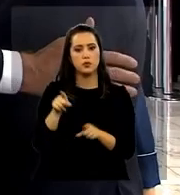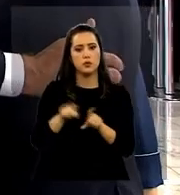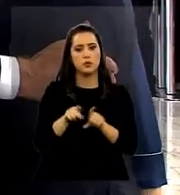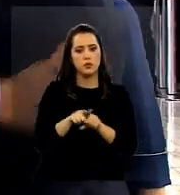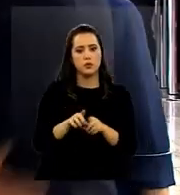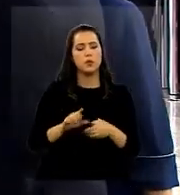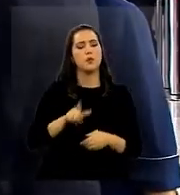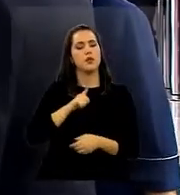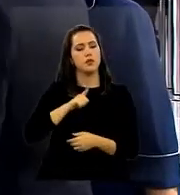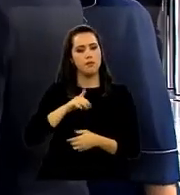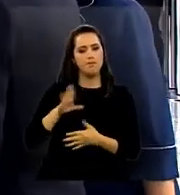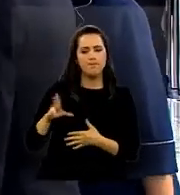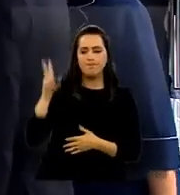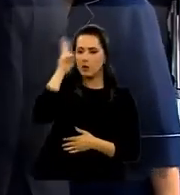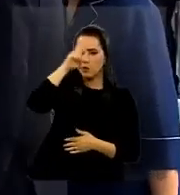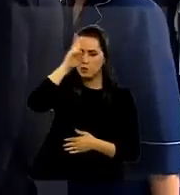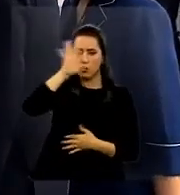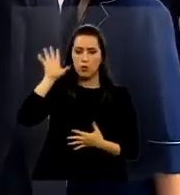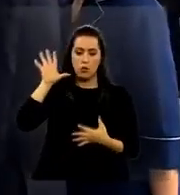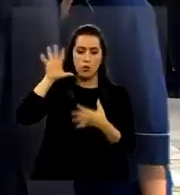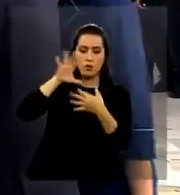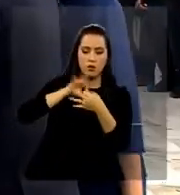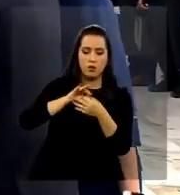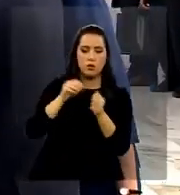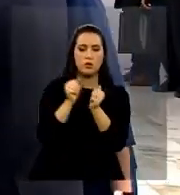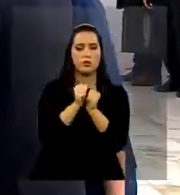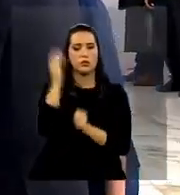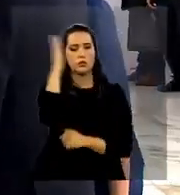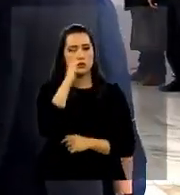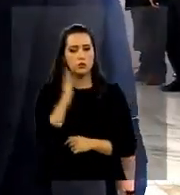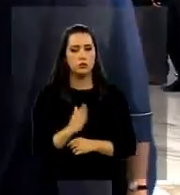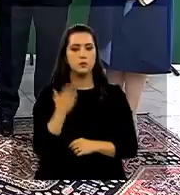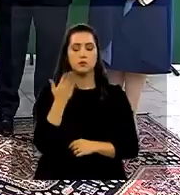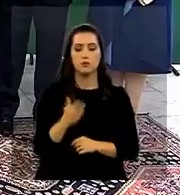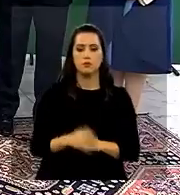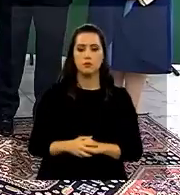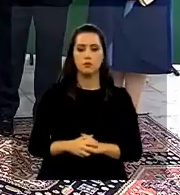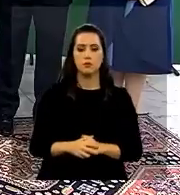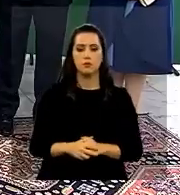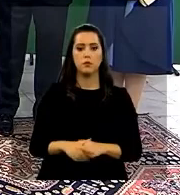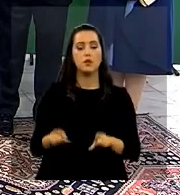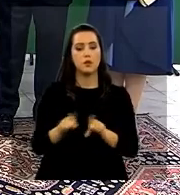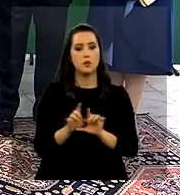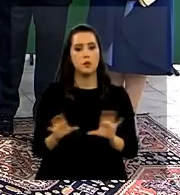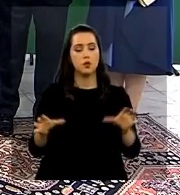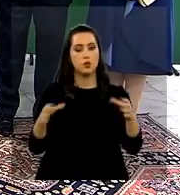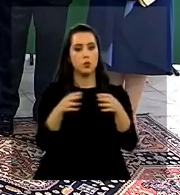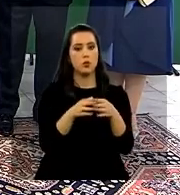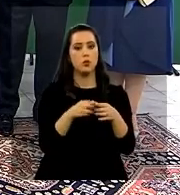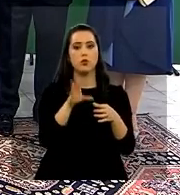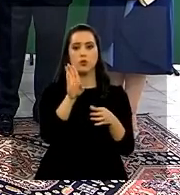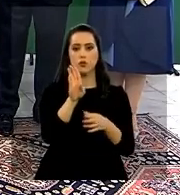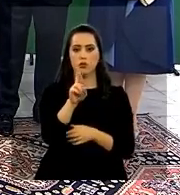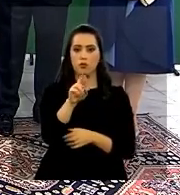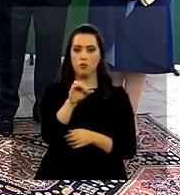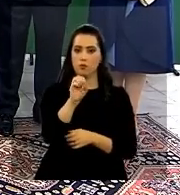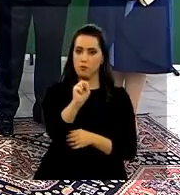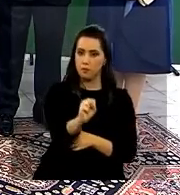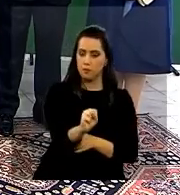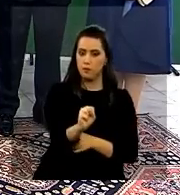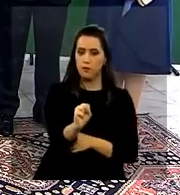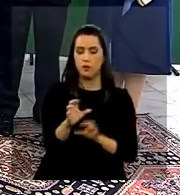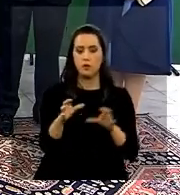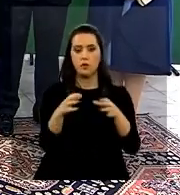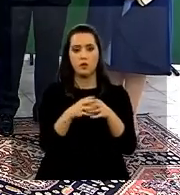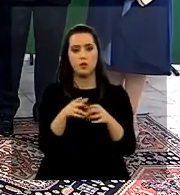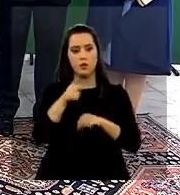uma relação histórica com o Brasil. Faz parte também do BRICS, né, Paulo? Faz parte do BRICS. O bloco que